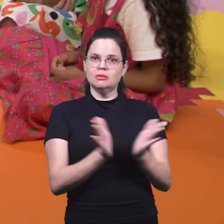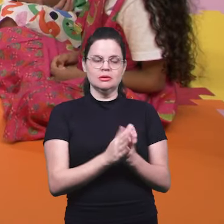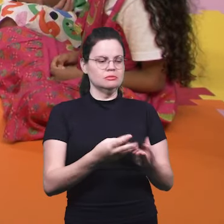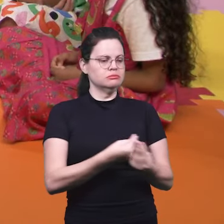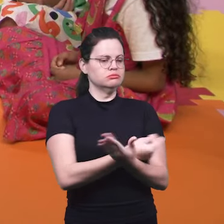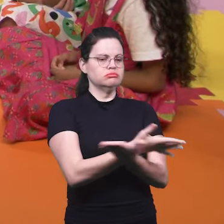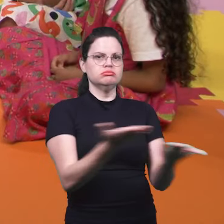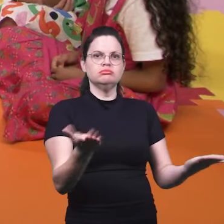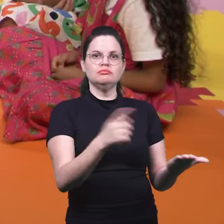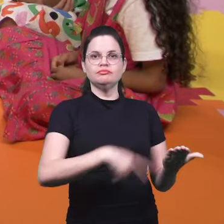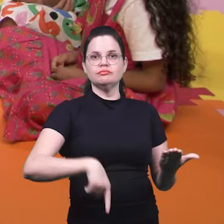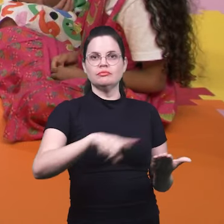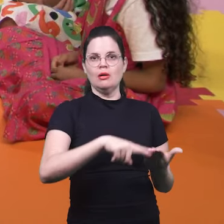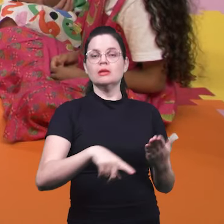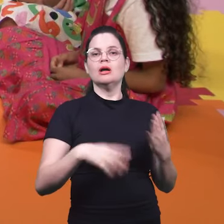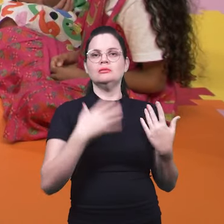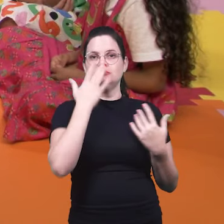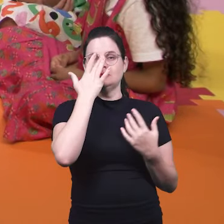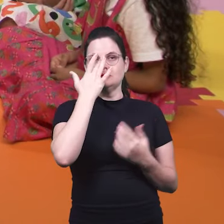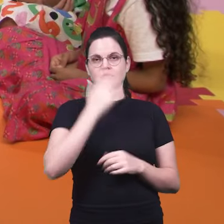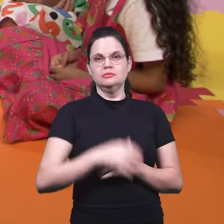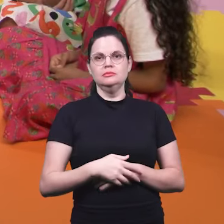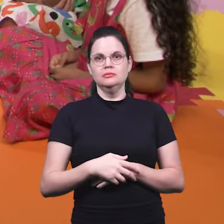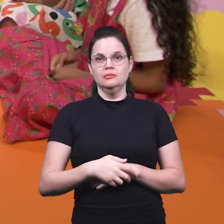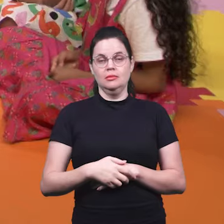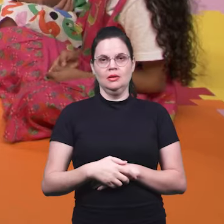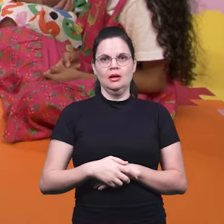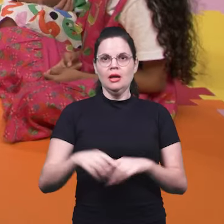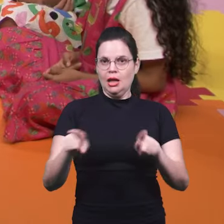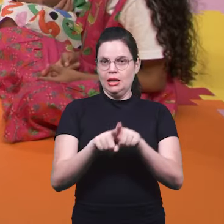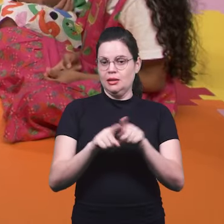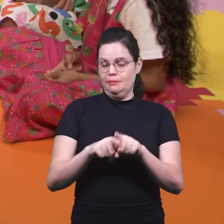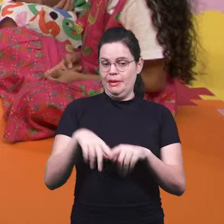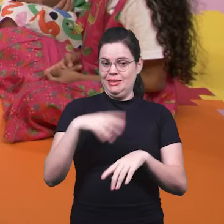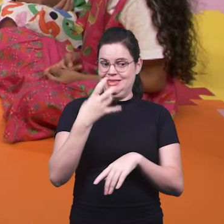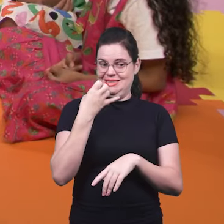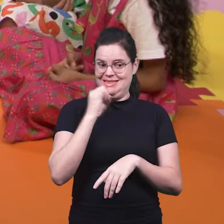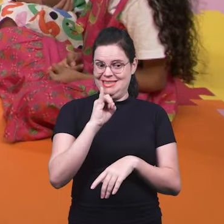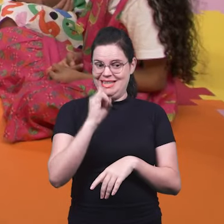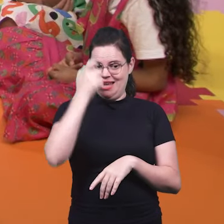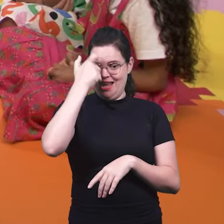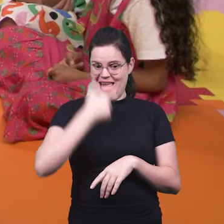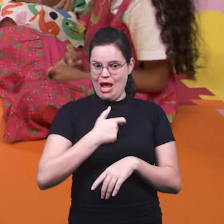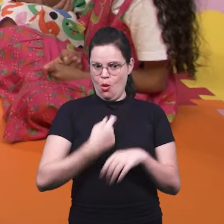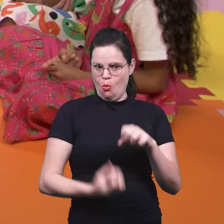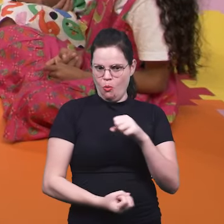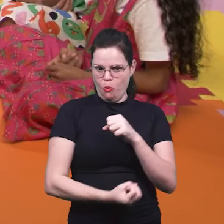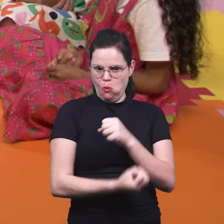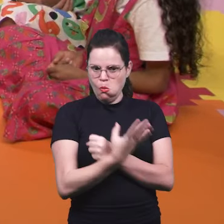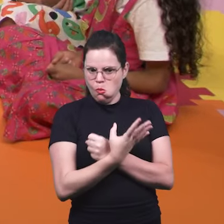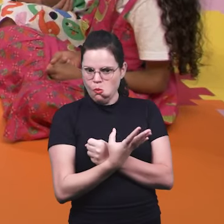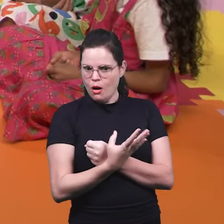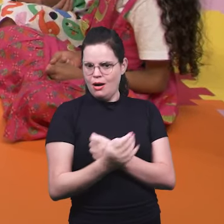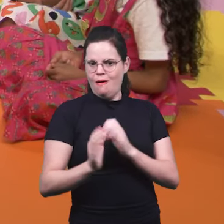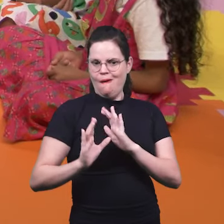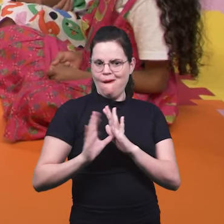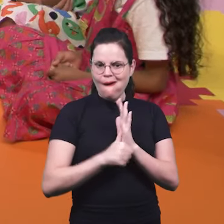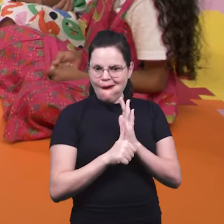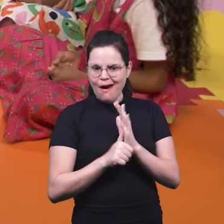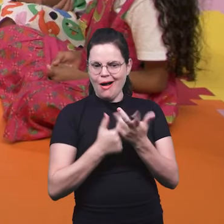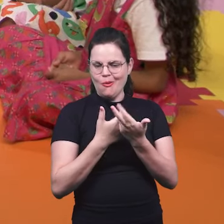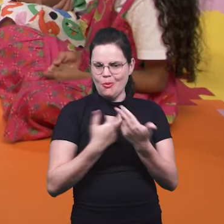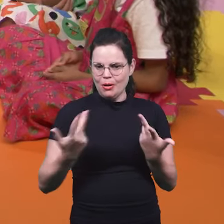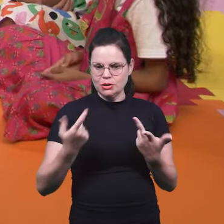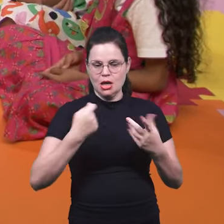tinha ele daria metade para os pobres e ele ainda falou mais sabe o que que que ele falou que se ele tivesse